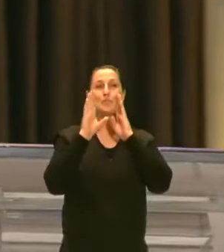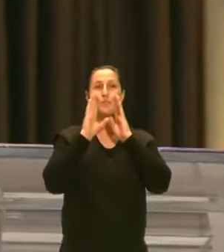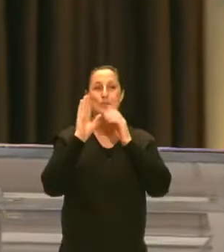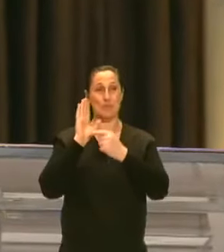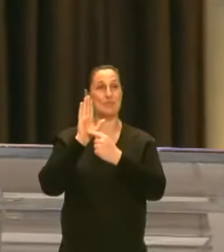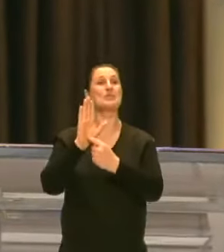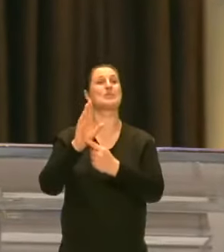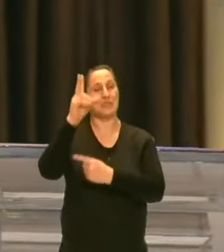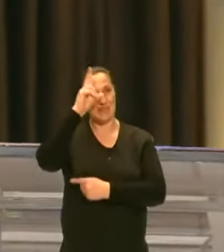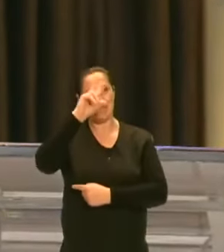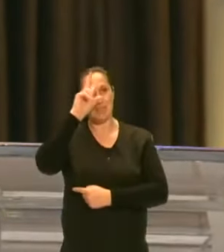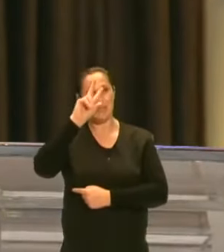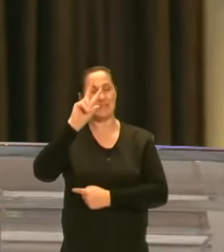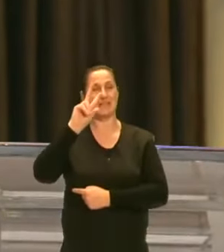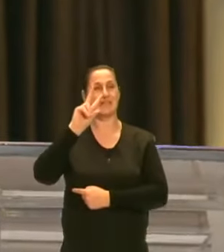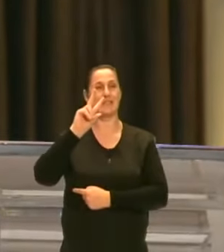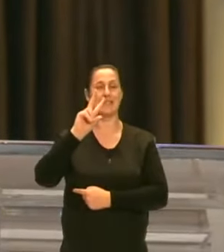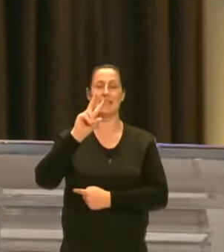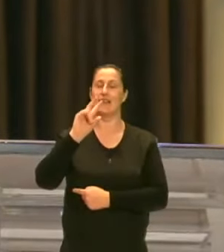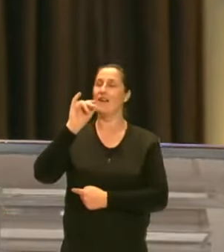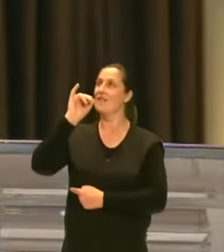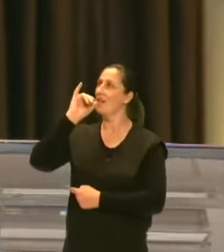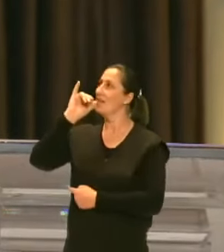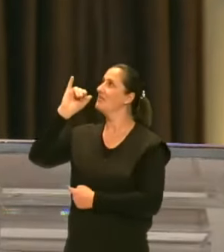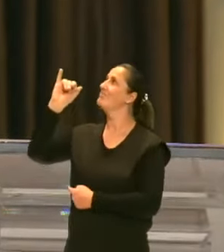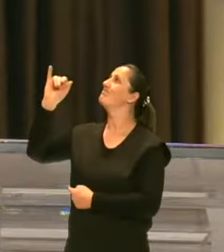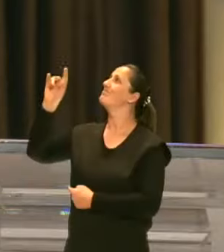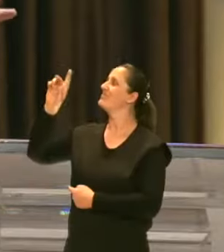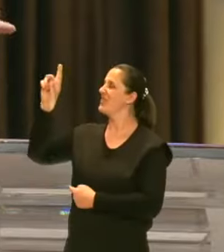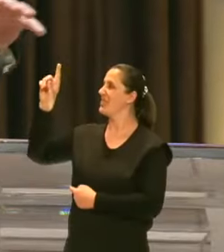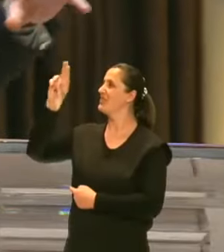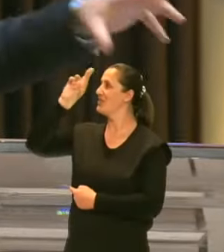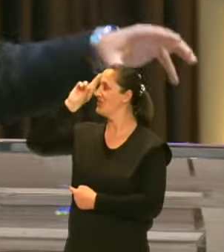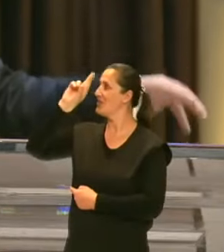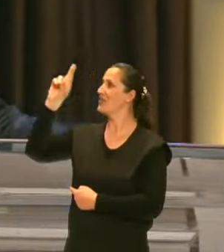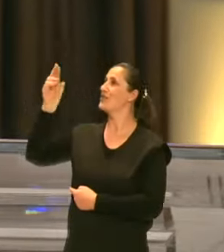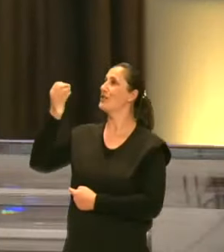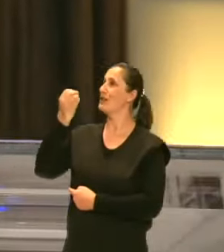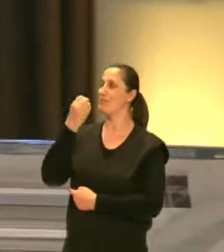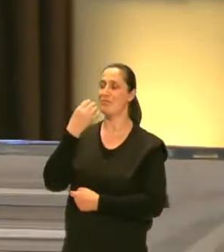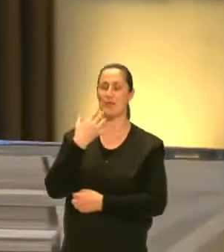eu falei, Deus, o Senhor é bom. Porque eu comecei a